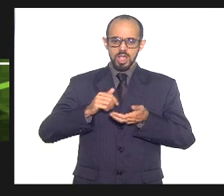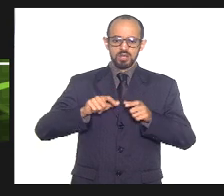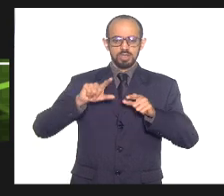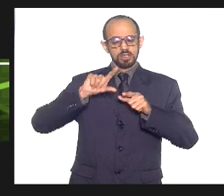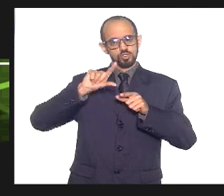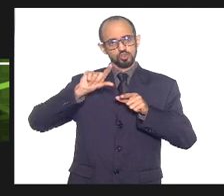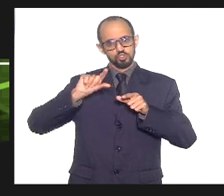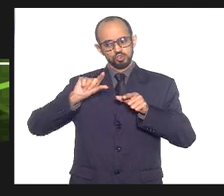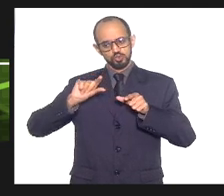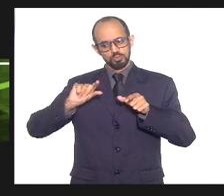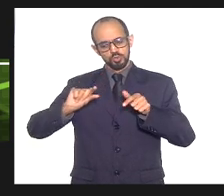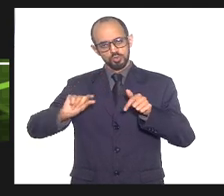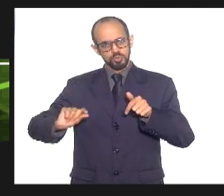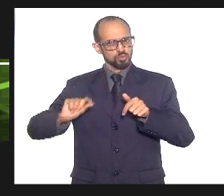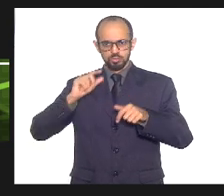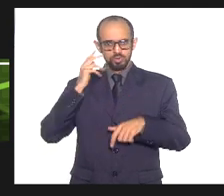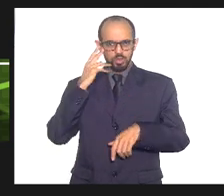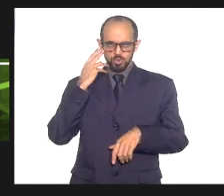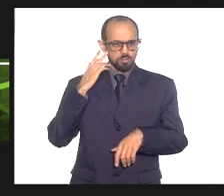declínio.